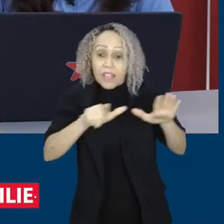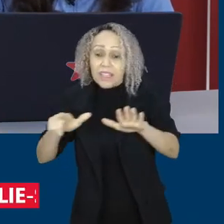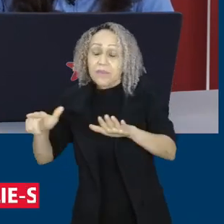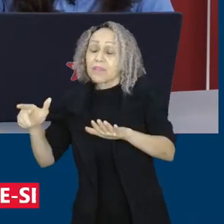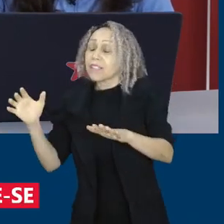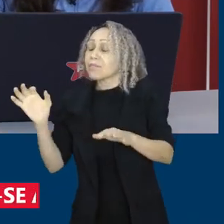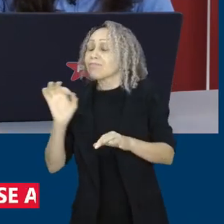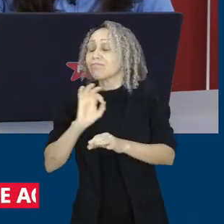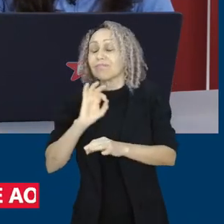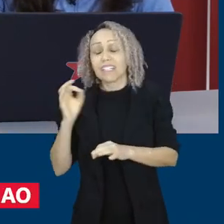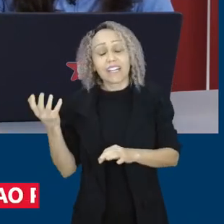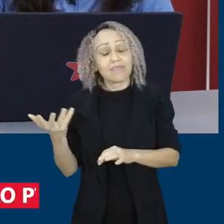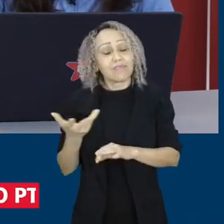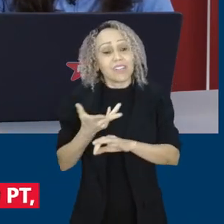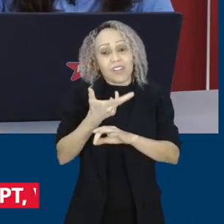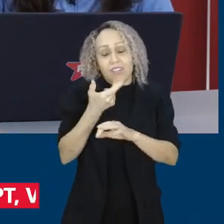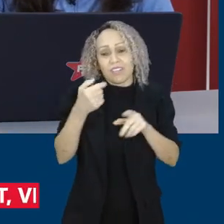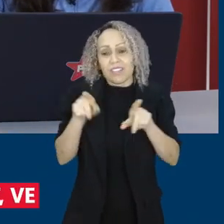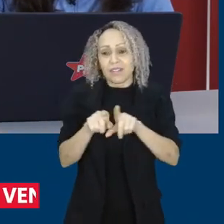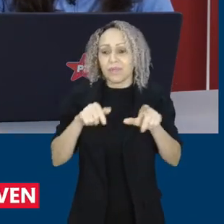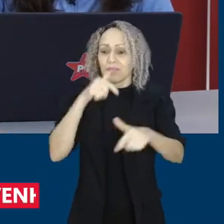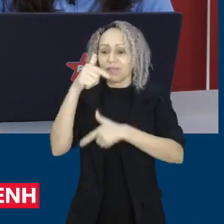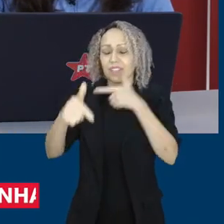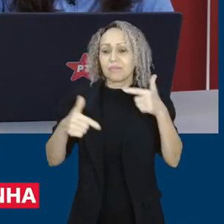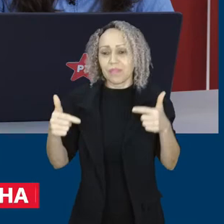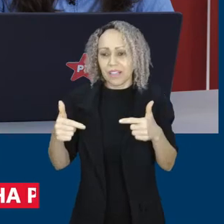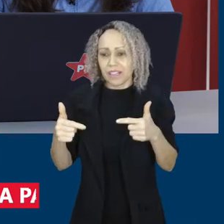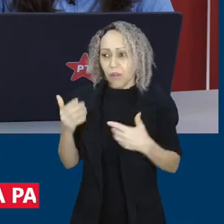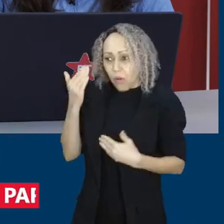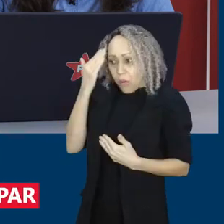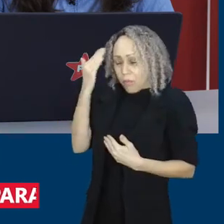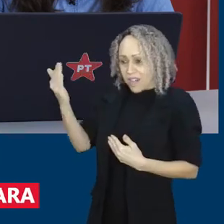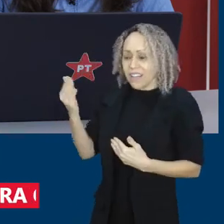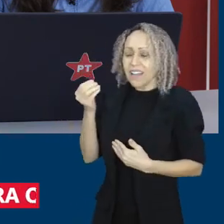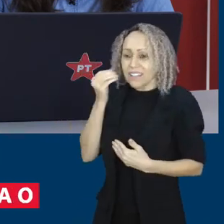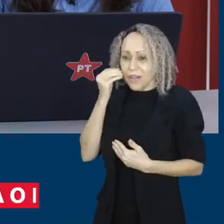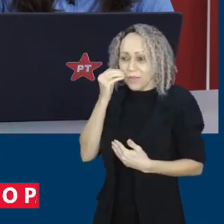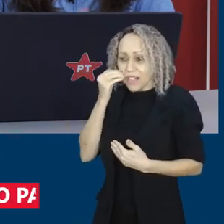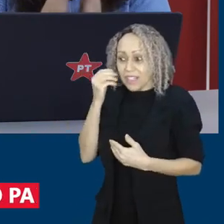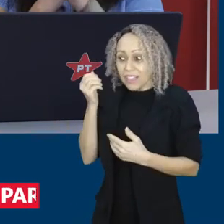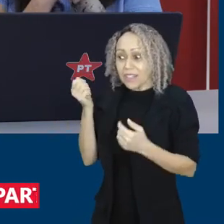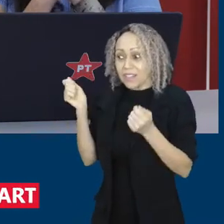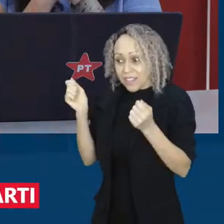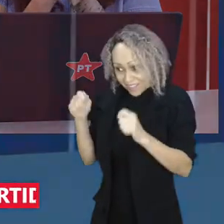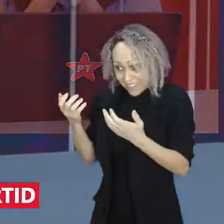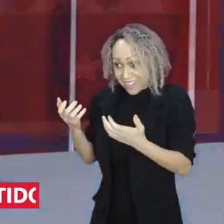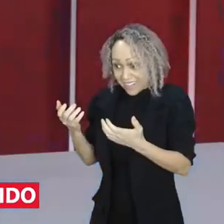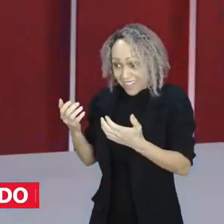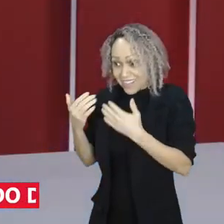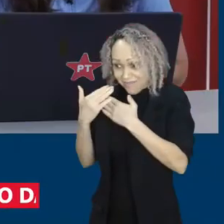para vocês Obrigado Amanda quando quiser me chame que eu estou aqui entendeu